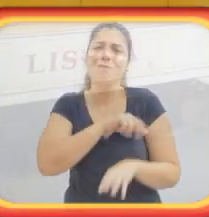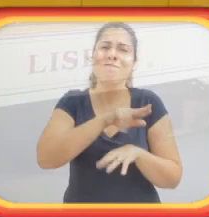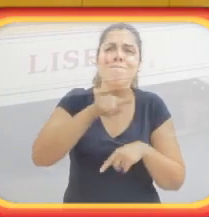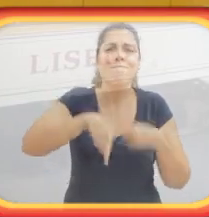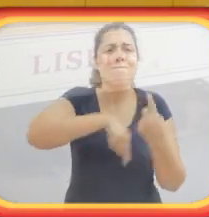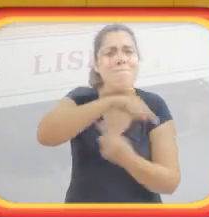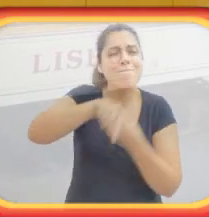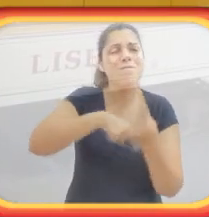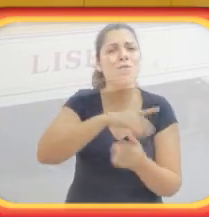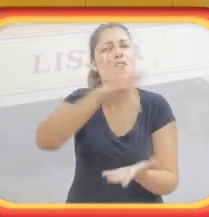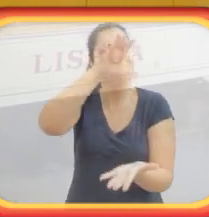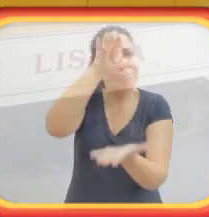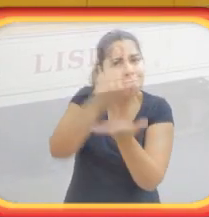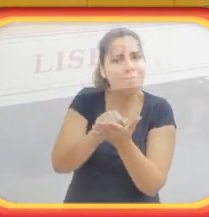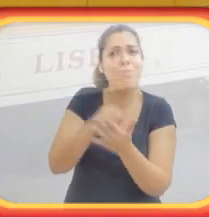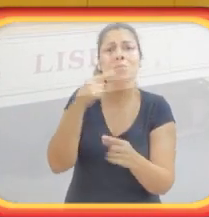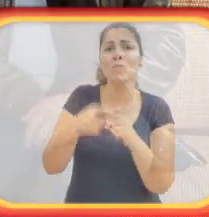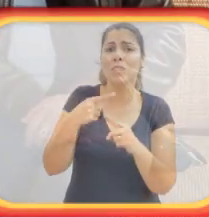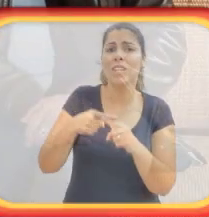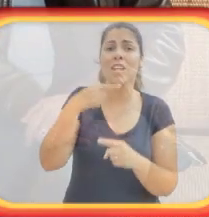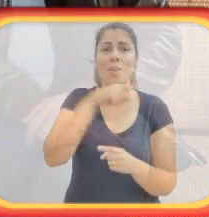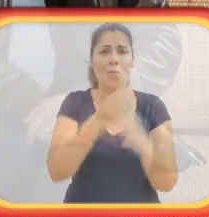Brasil, no Rio de Janeiro,